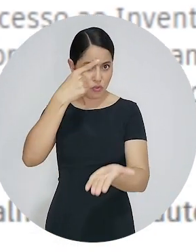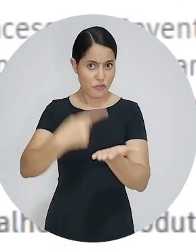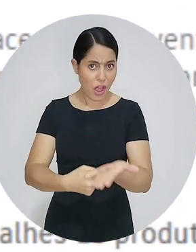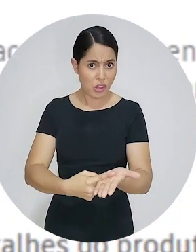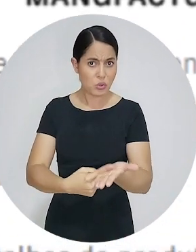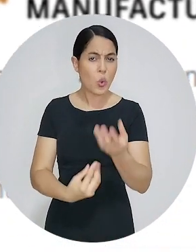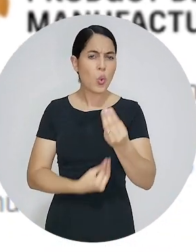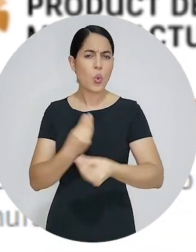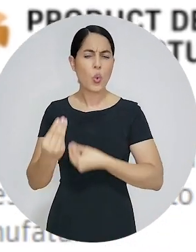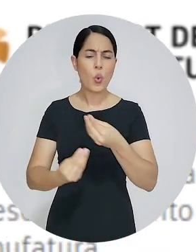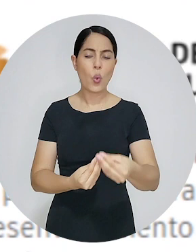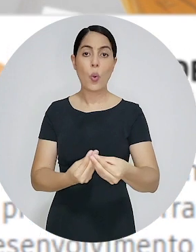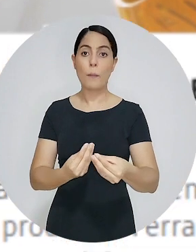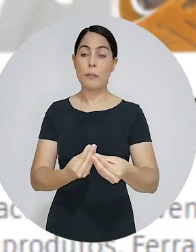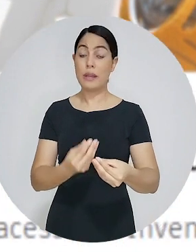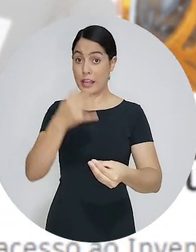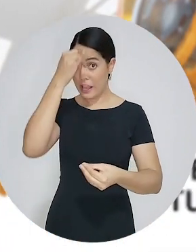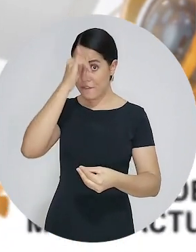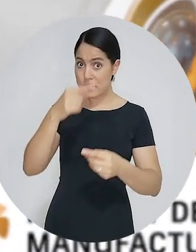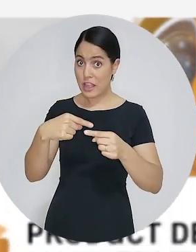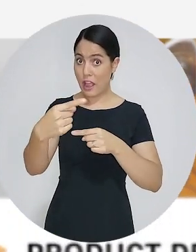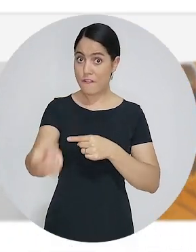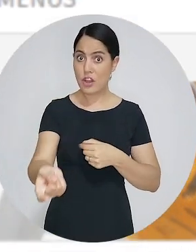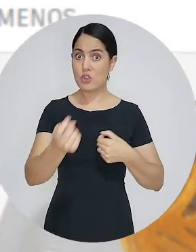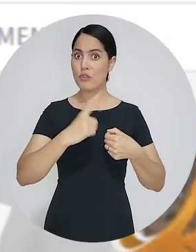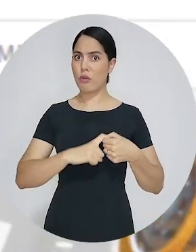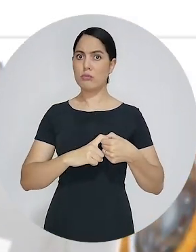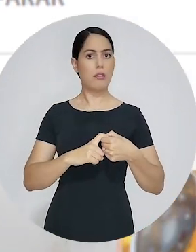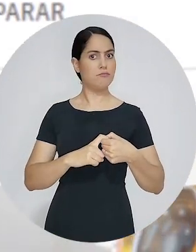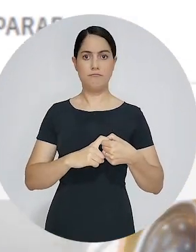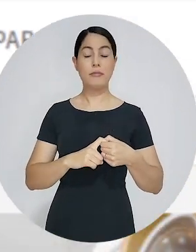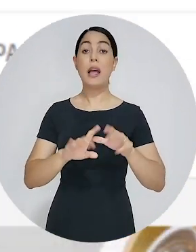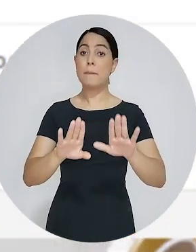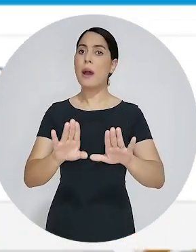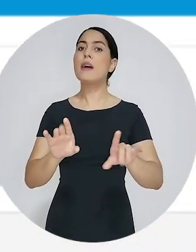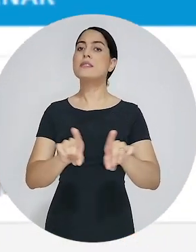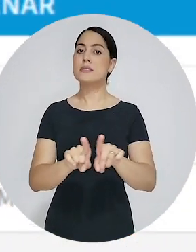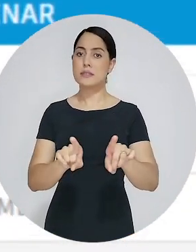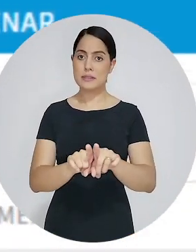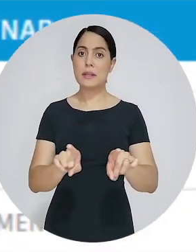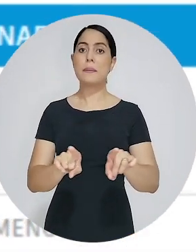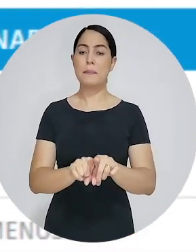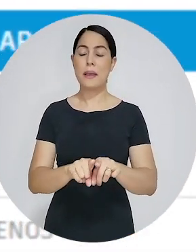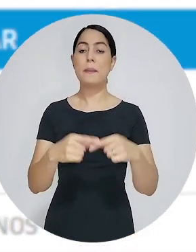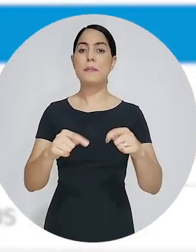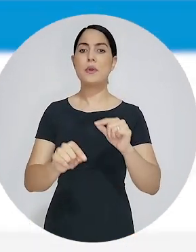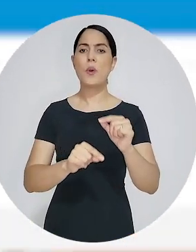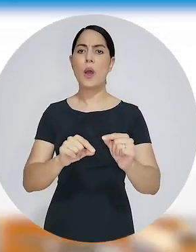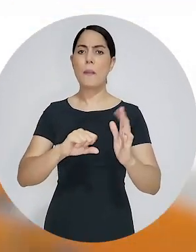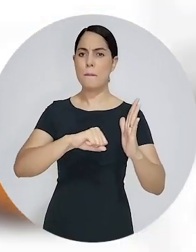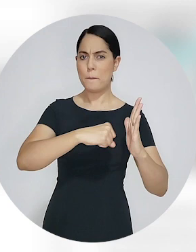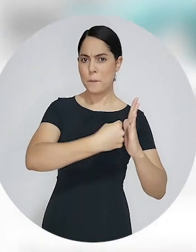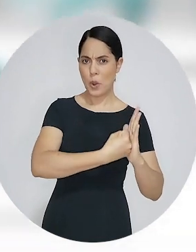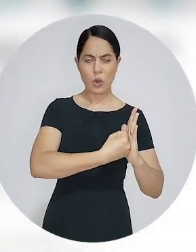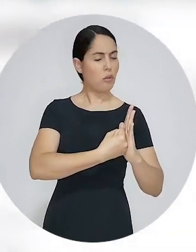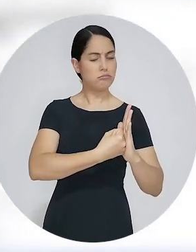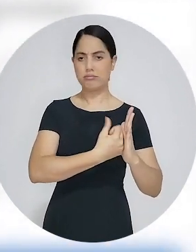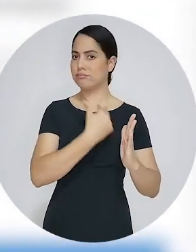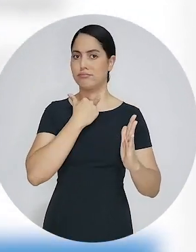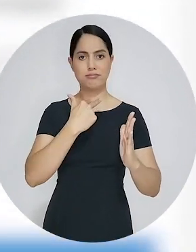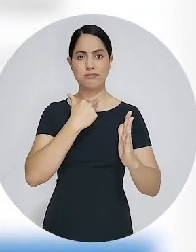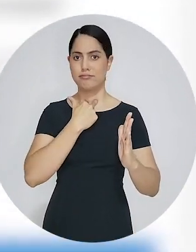reconhecida e pontuada, não utilize as setas de avanço e retorno do seu navegador. Além, claro, de não